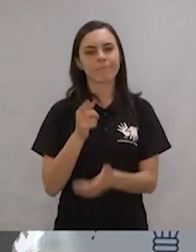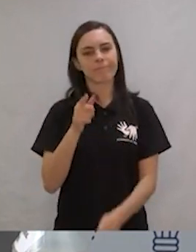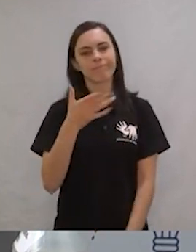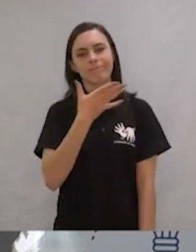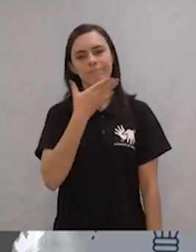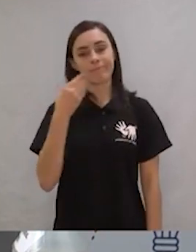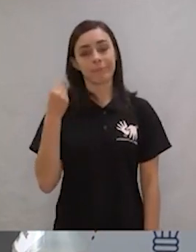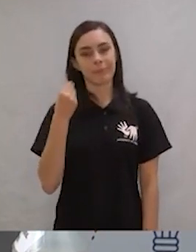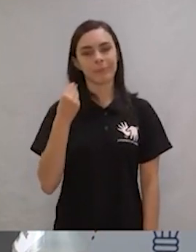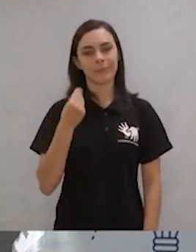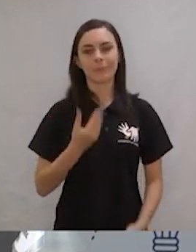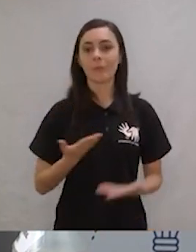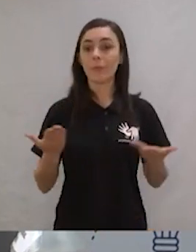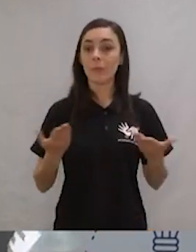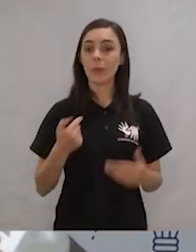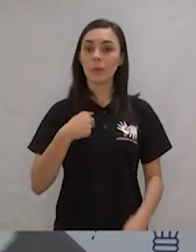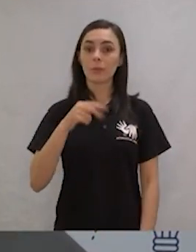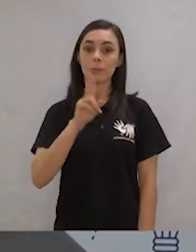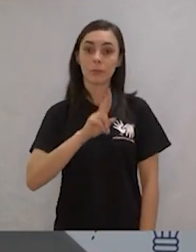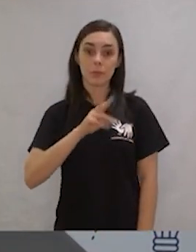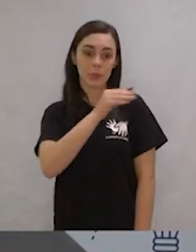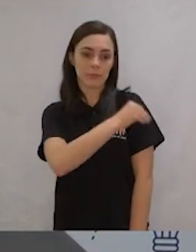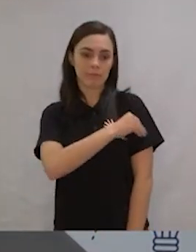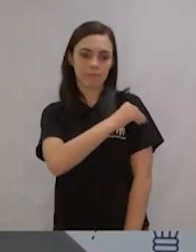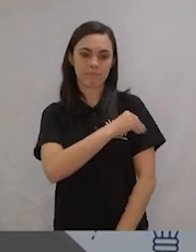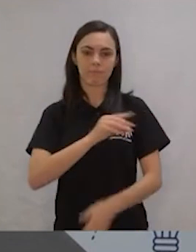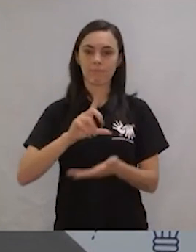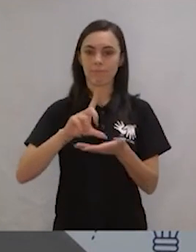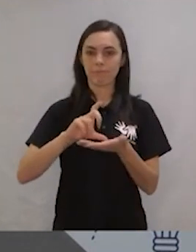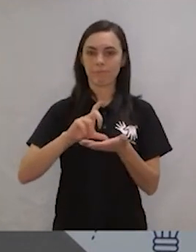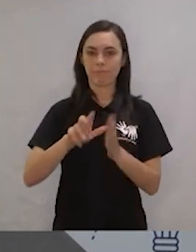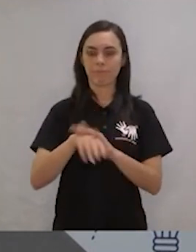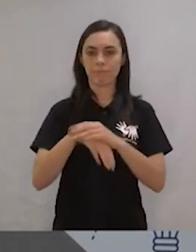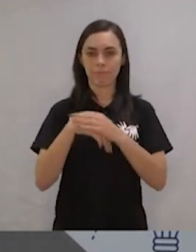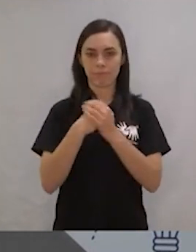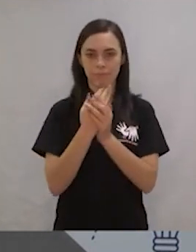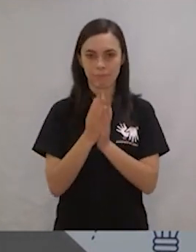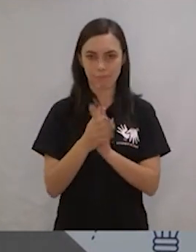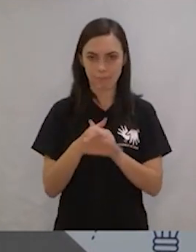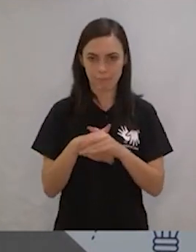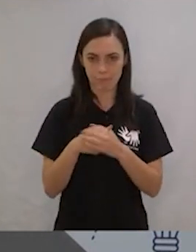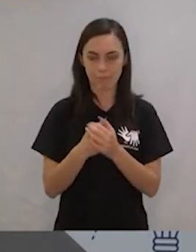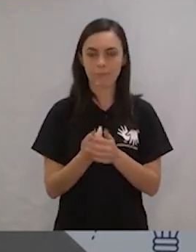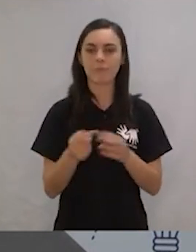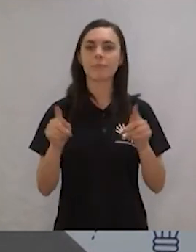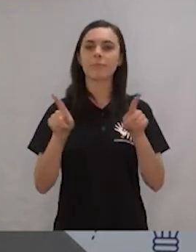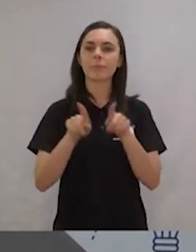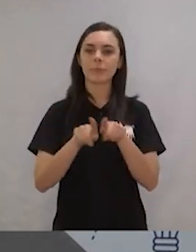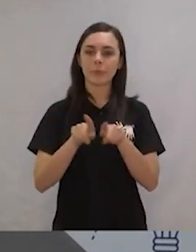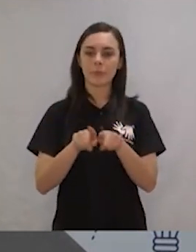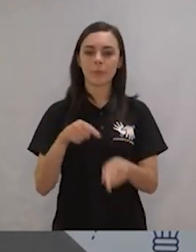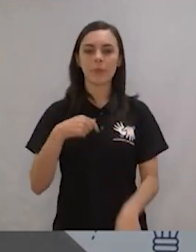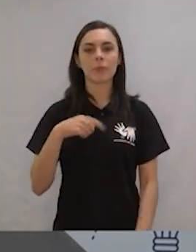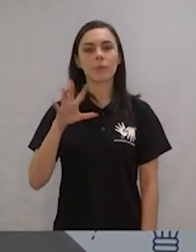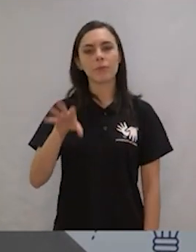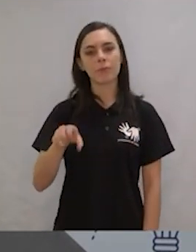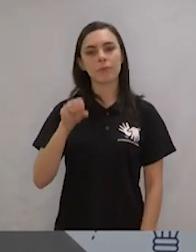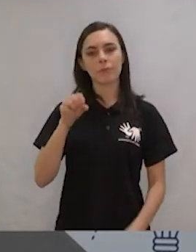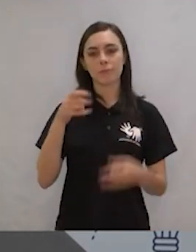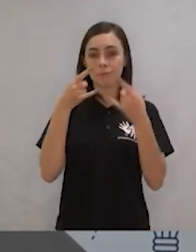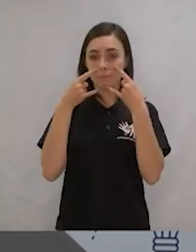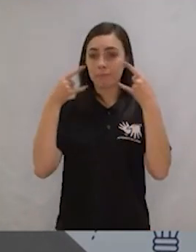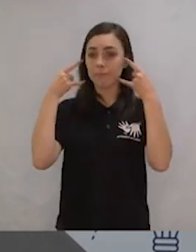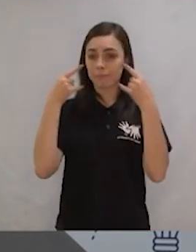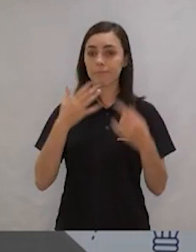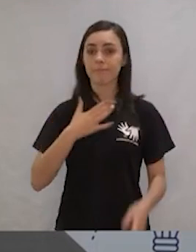da nossa aula. Vou passar o álcool em gel em minhas mãos. Vou usar, pegar a